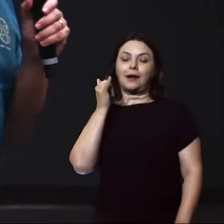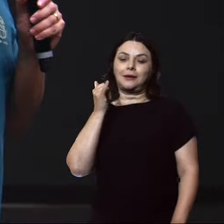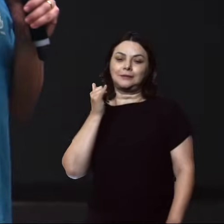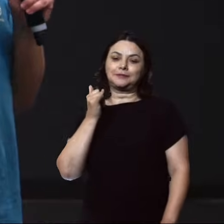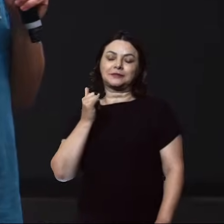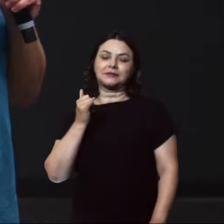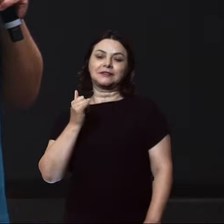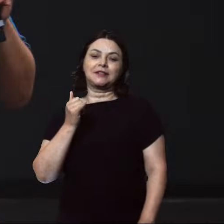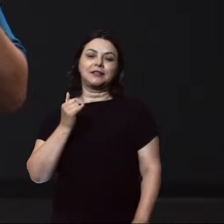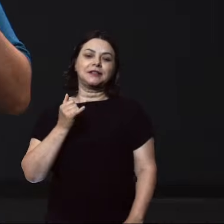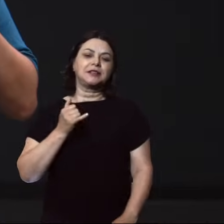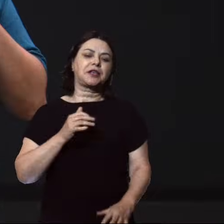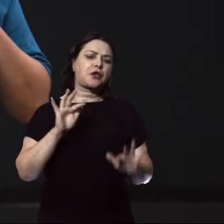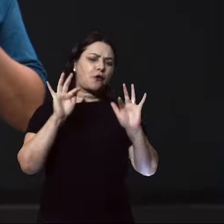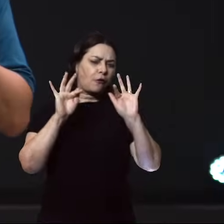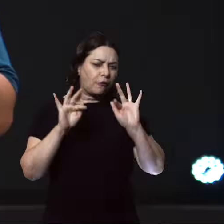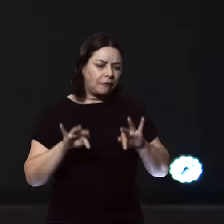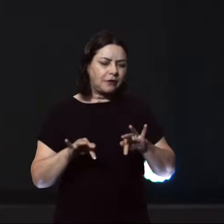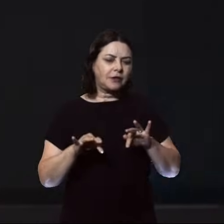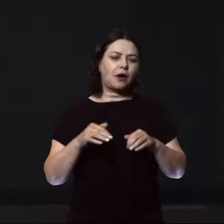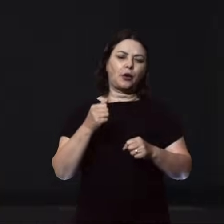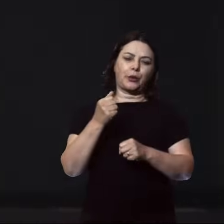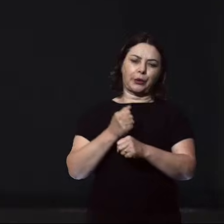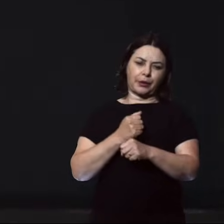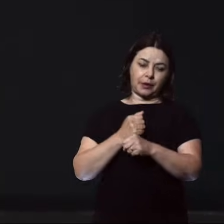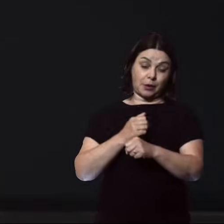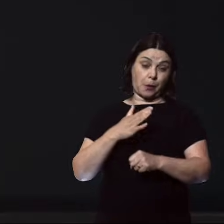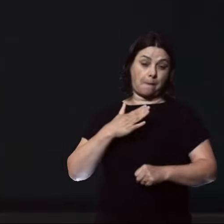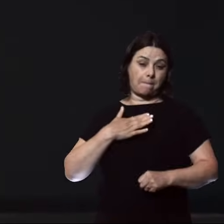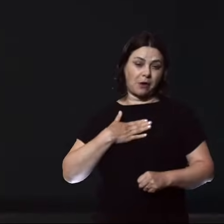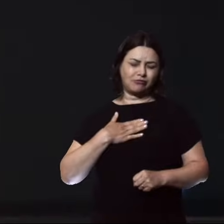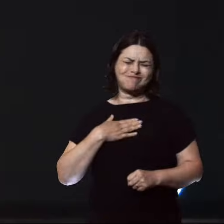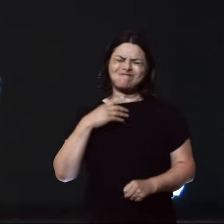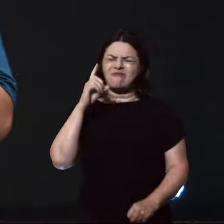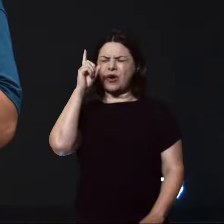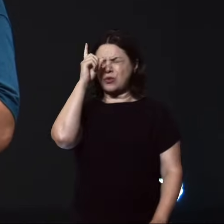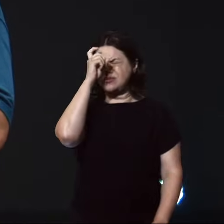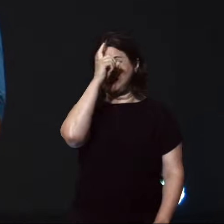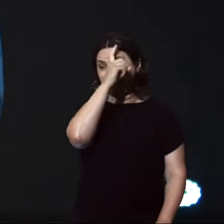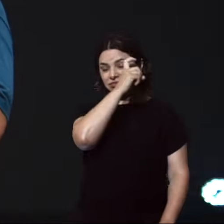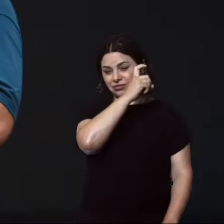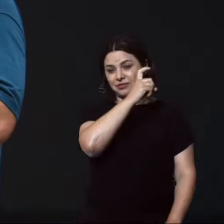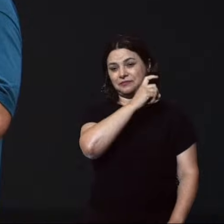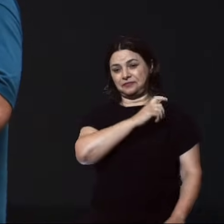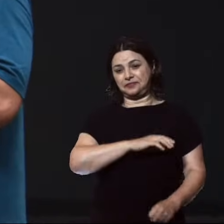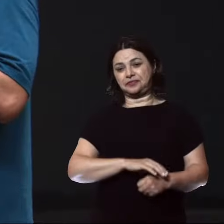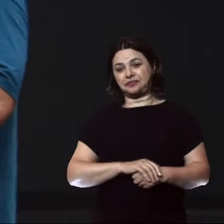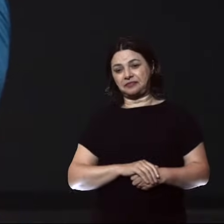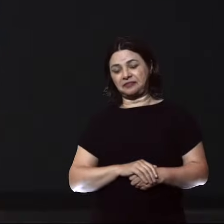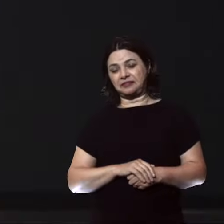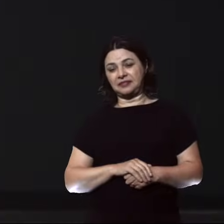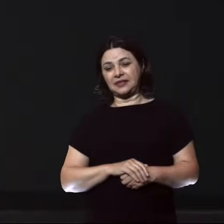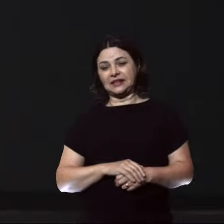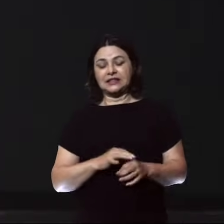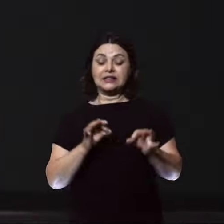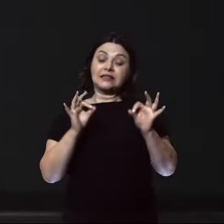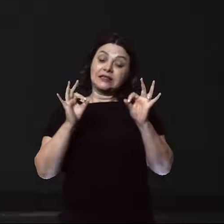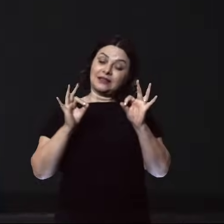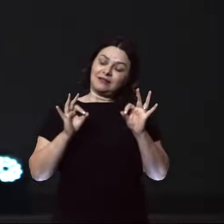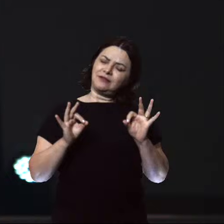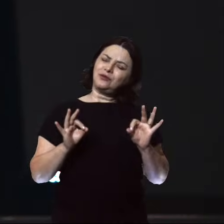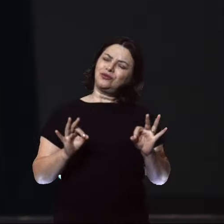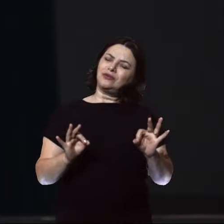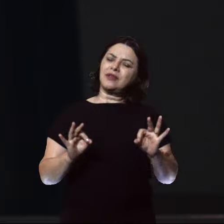ilustração bastante difícil que eu vou usar aqui, mas vem comigo nessa. Estava tudo certo para ser uma passagem